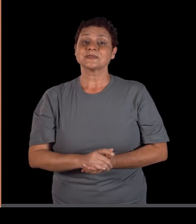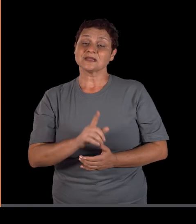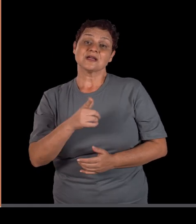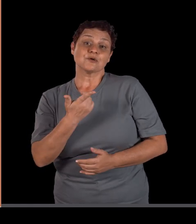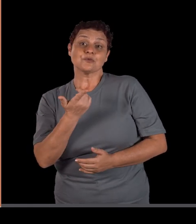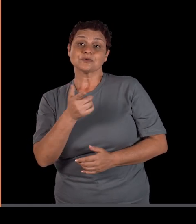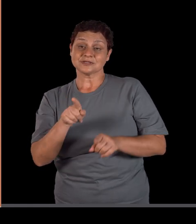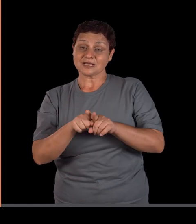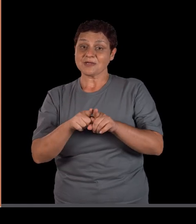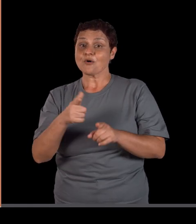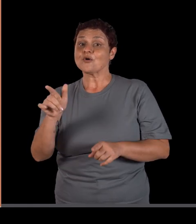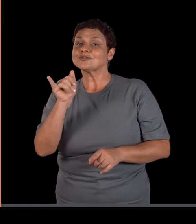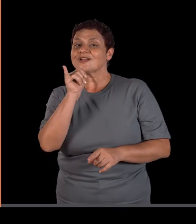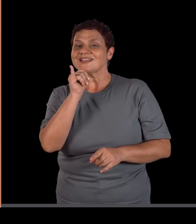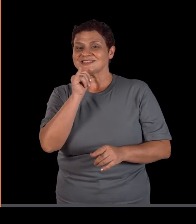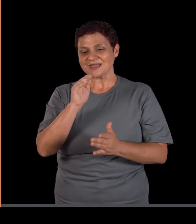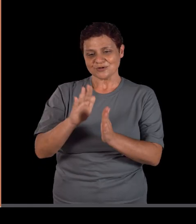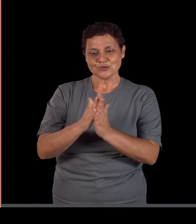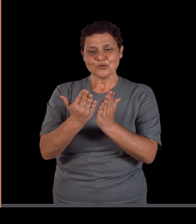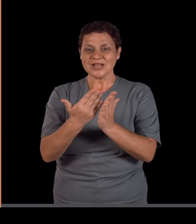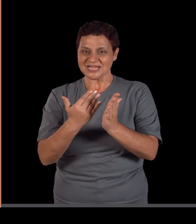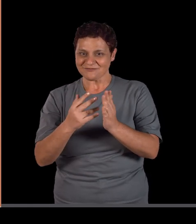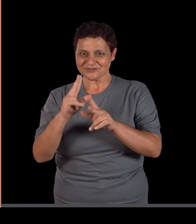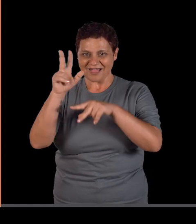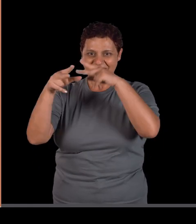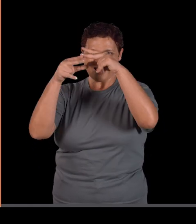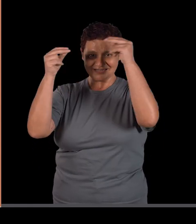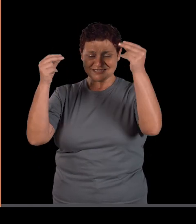aí um exemplo também do livro Alice, que eu li